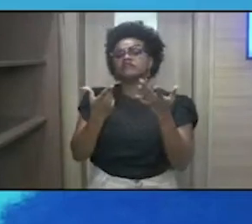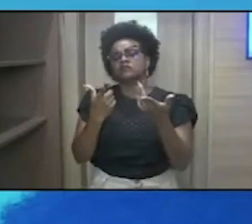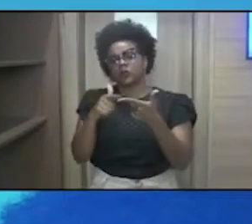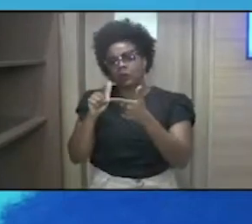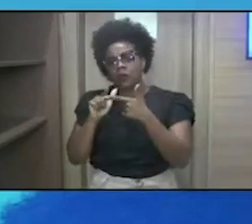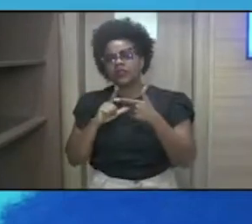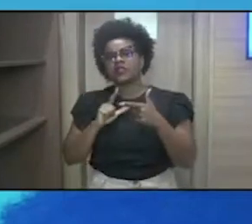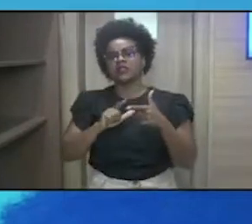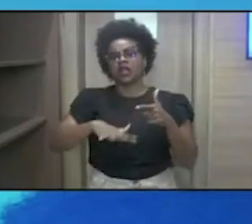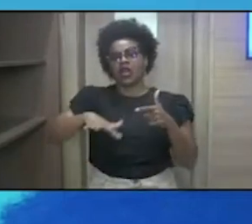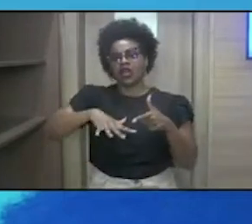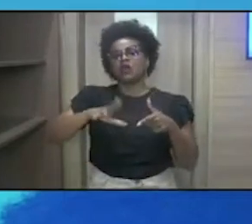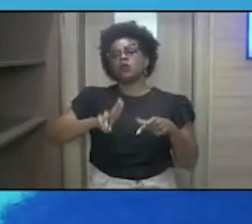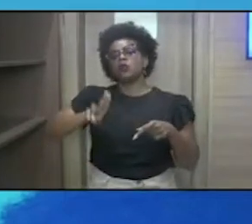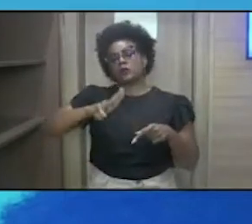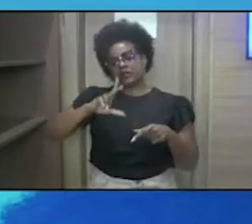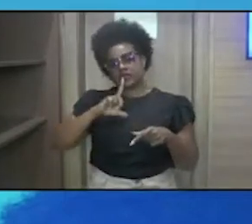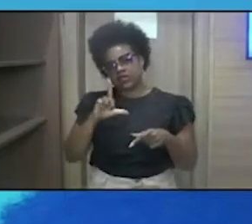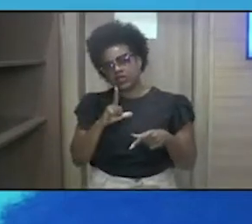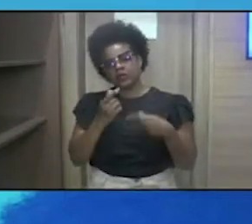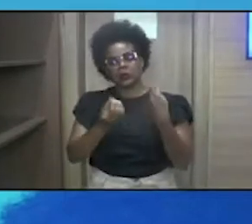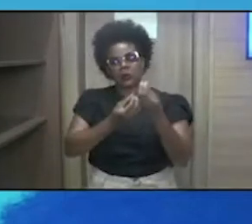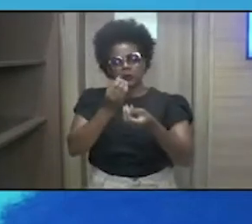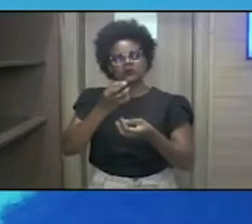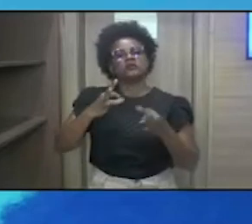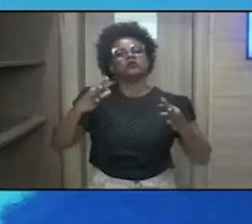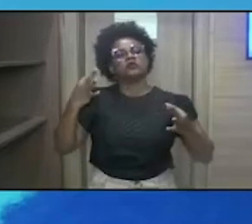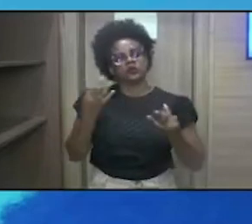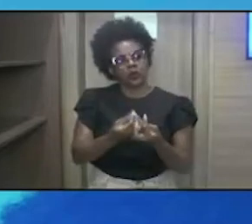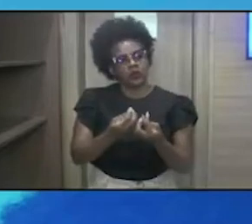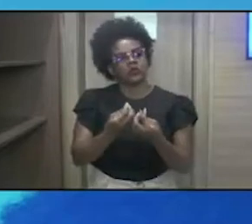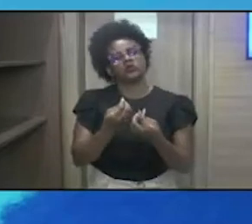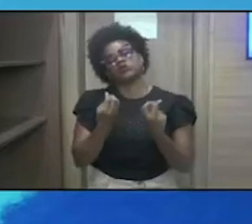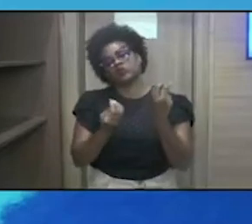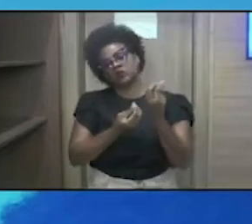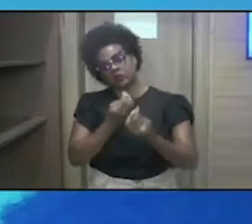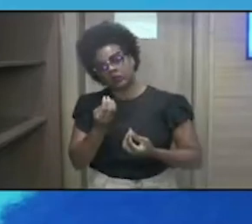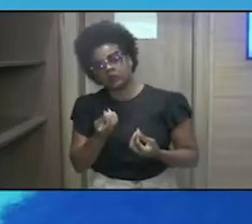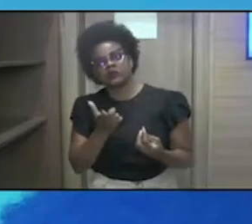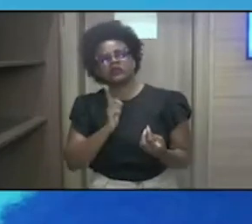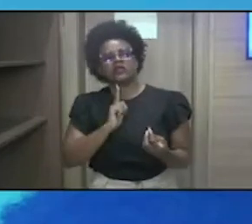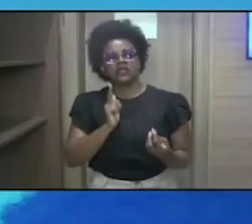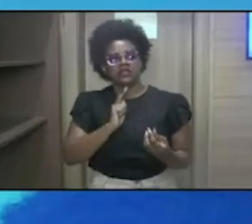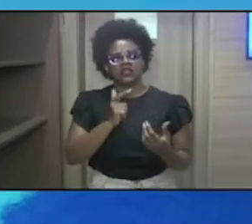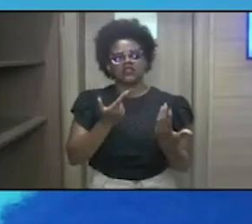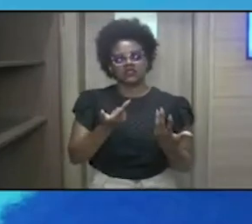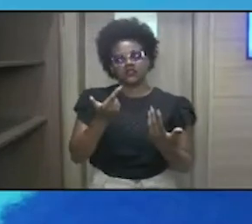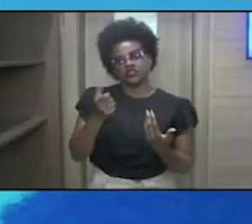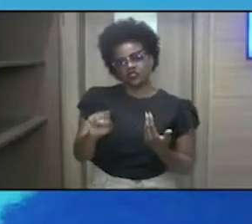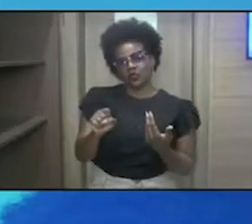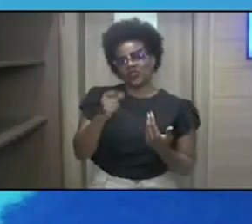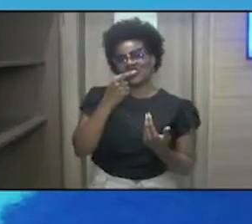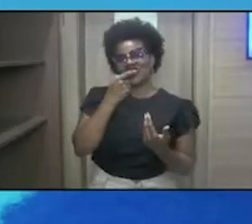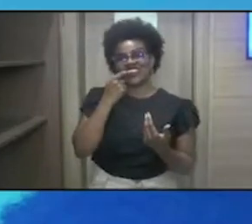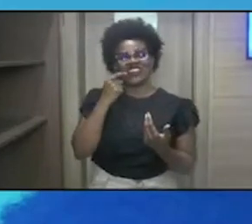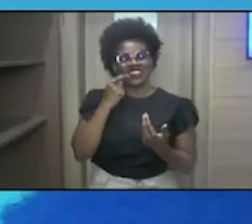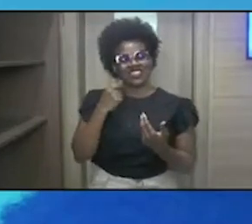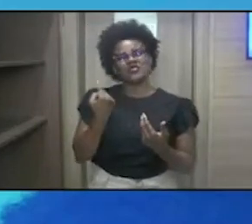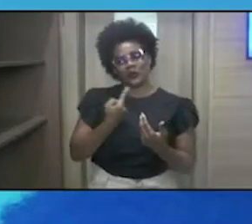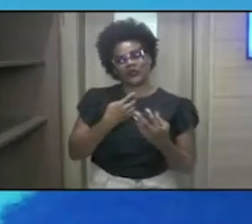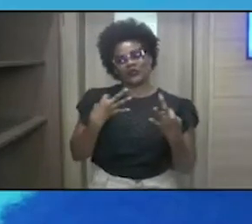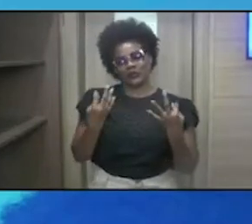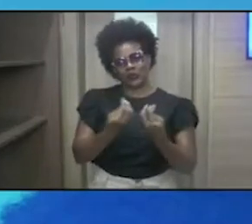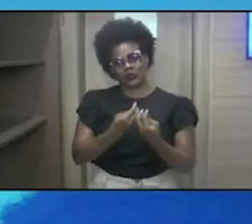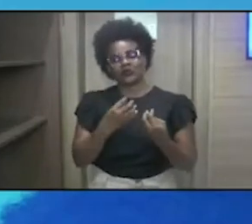na área, né? Que é essa medida que todos nós, como portadores de pelo menos 28 dentes, fazemos, né?